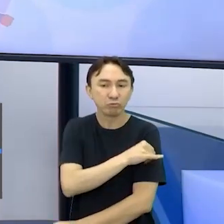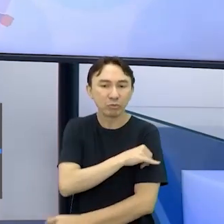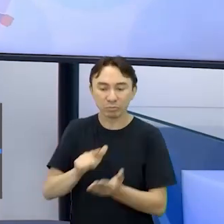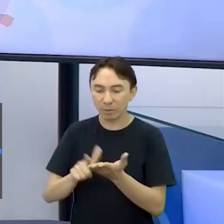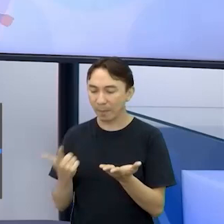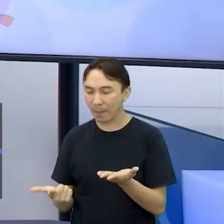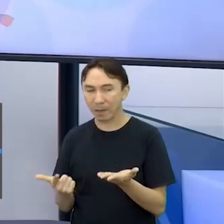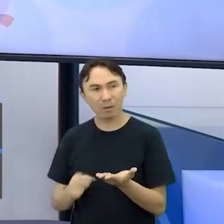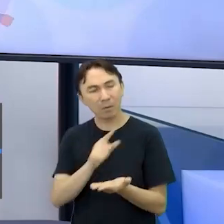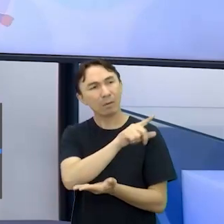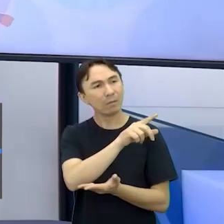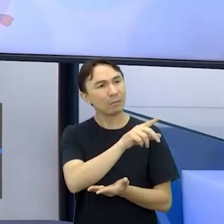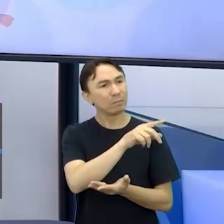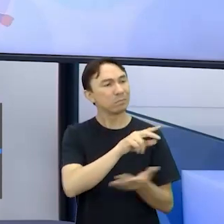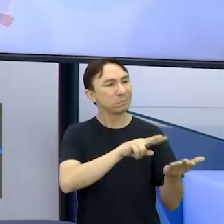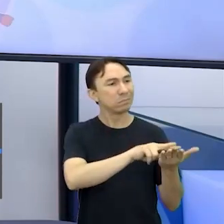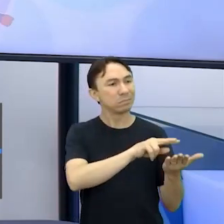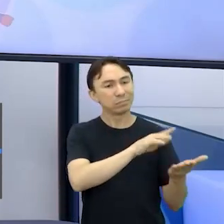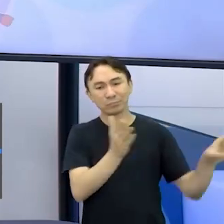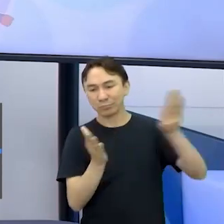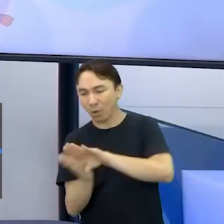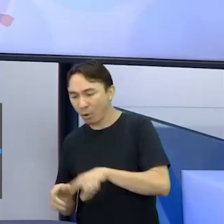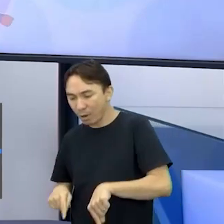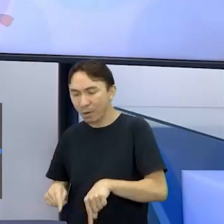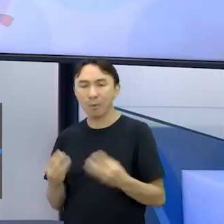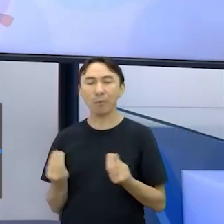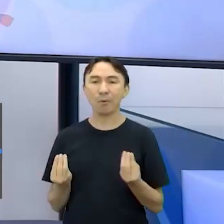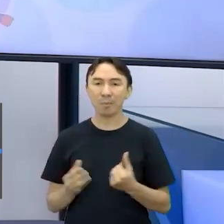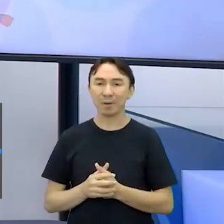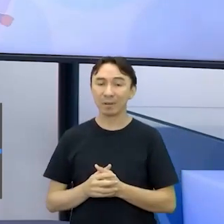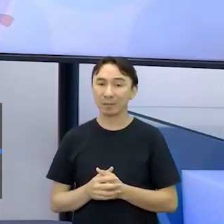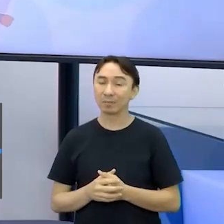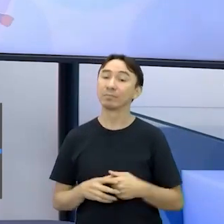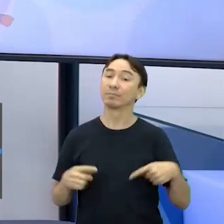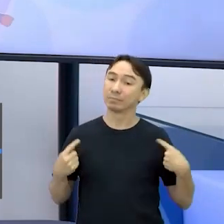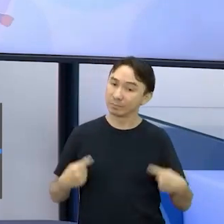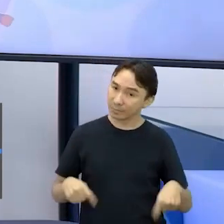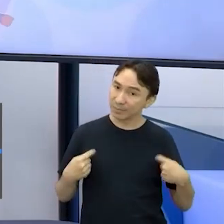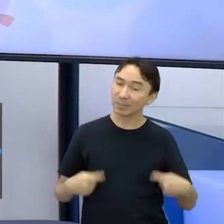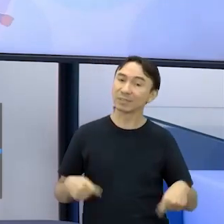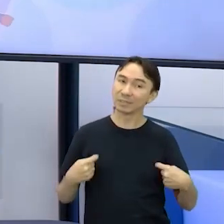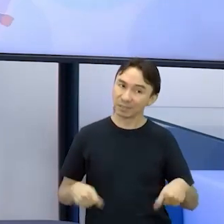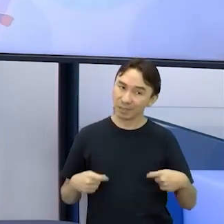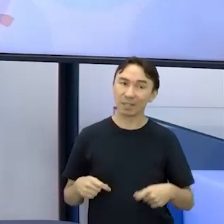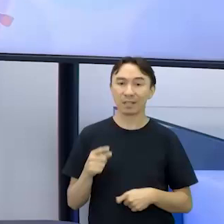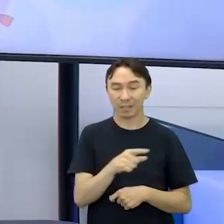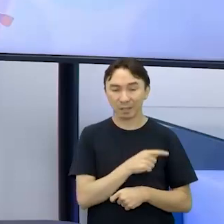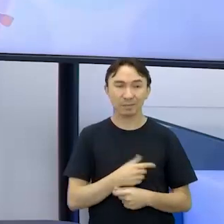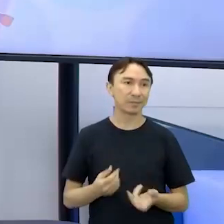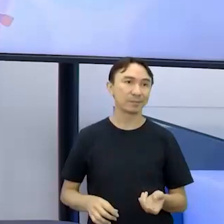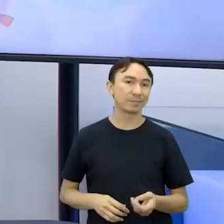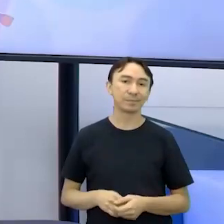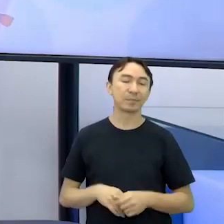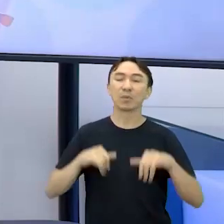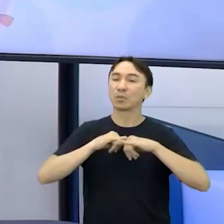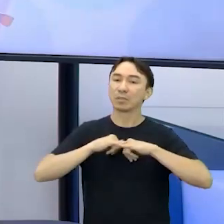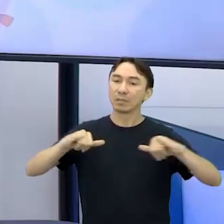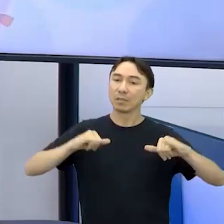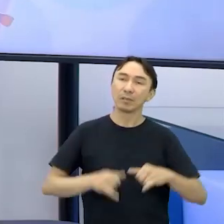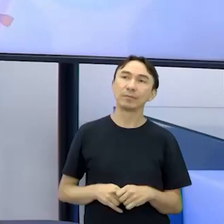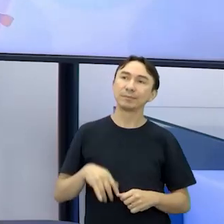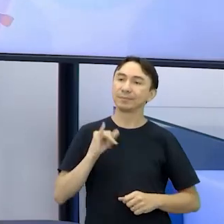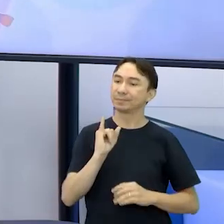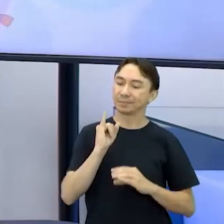de lá e chegou até aqui. Tem que ser uma notícia internacional, né? Porque ela tem que ter sido relevante lá e aqui. Por exemplo, Se for uma